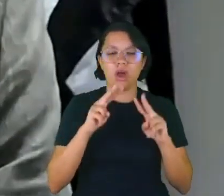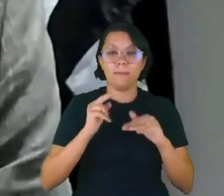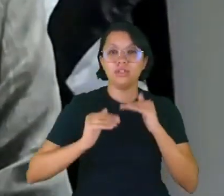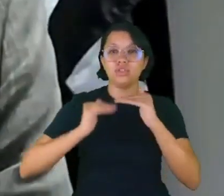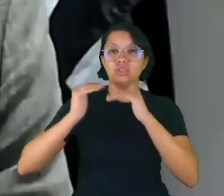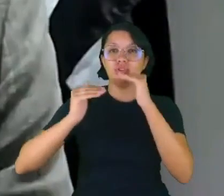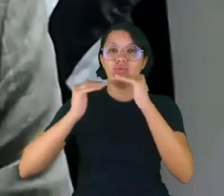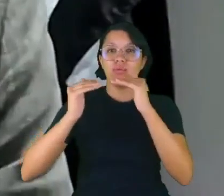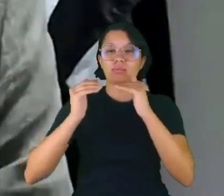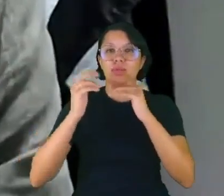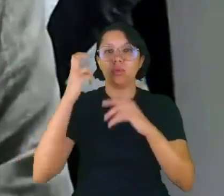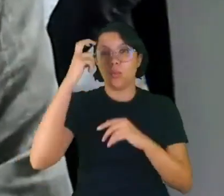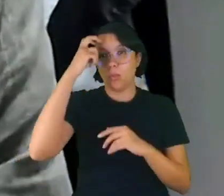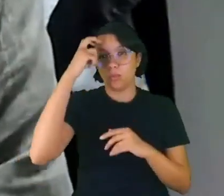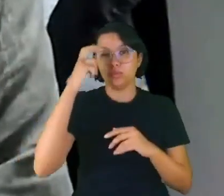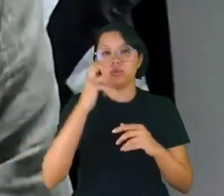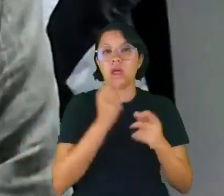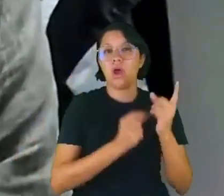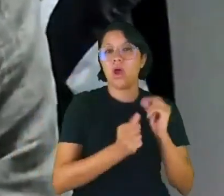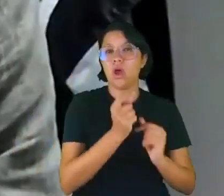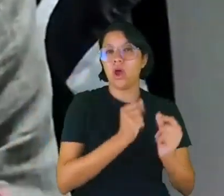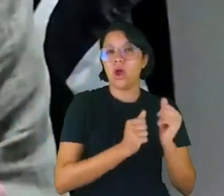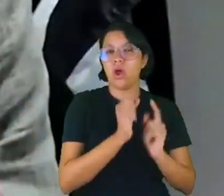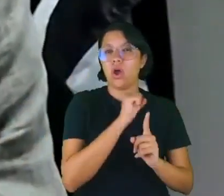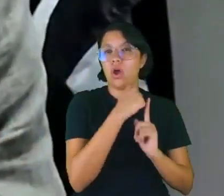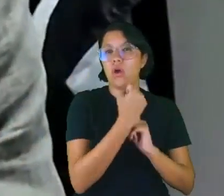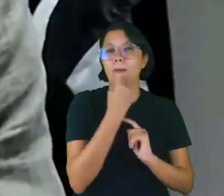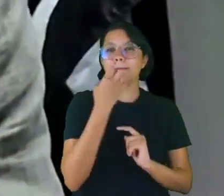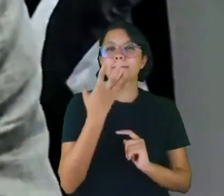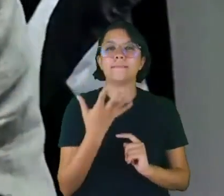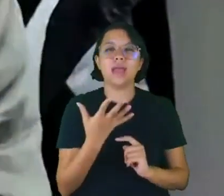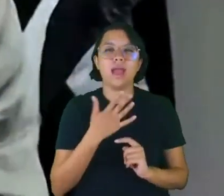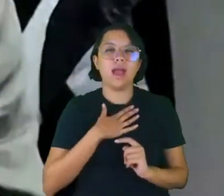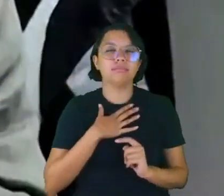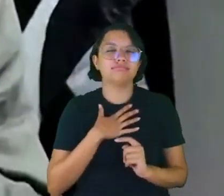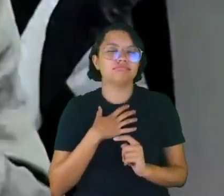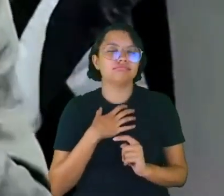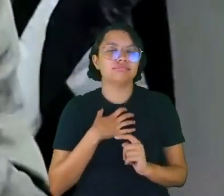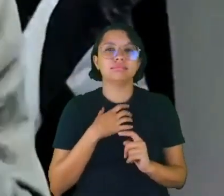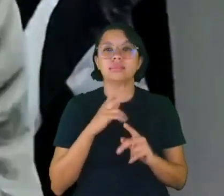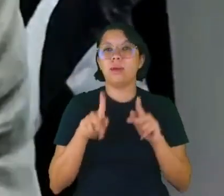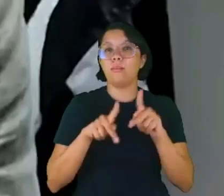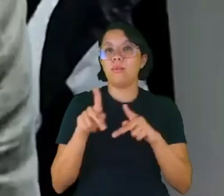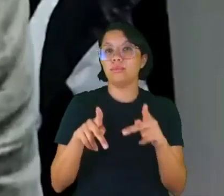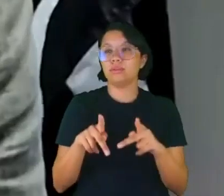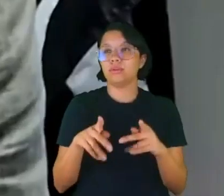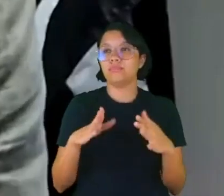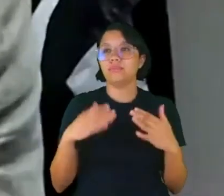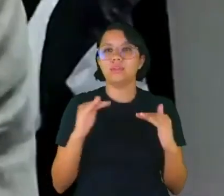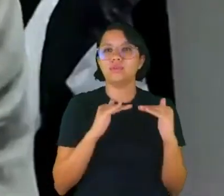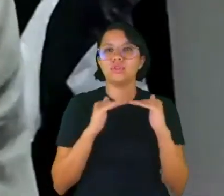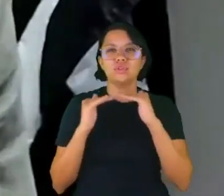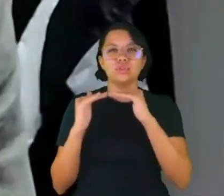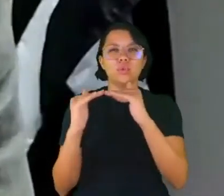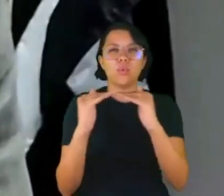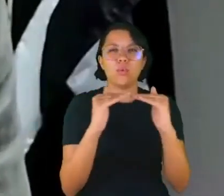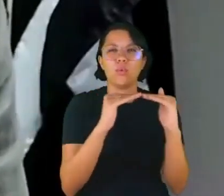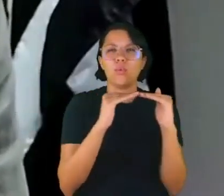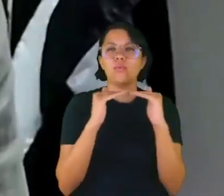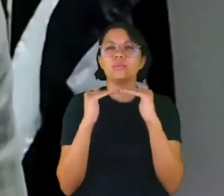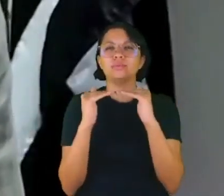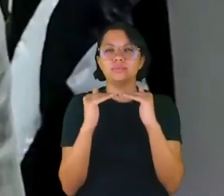e socioeconômico e o bem-estar da população. Então, nós estamos numa sincronia, numa